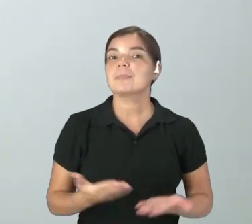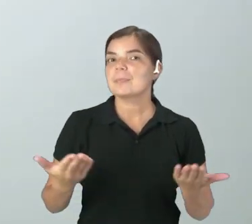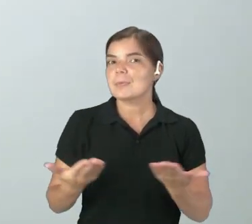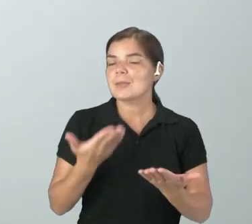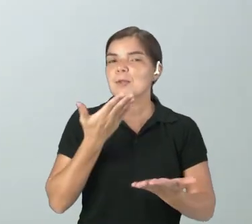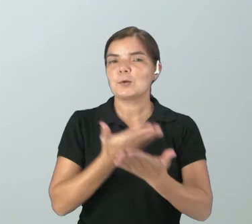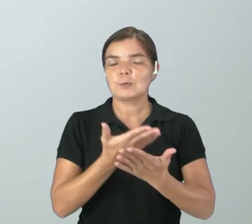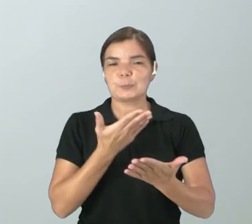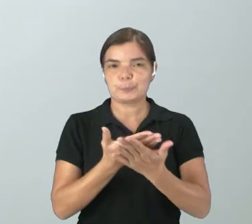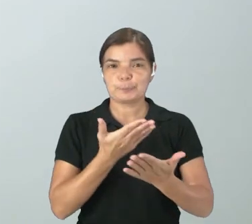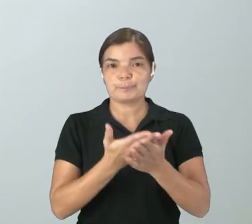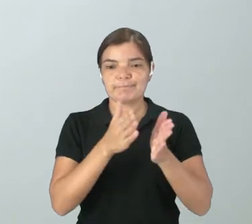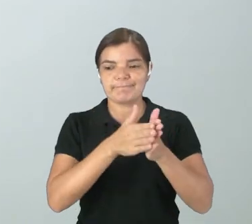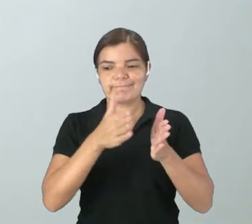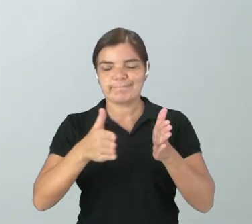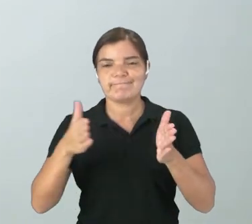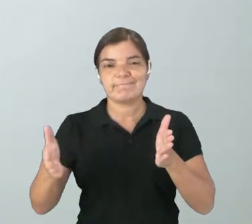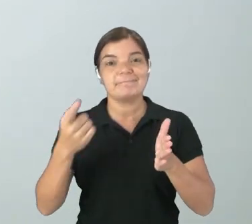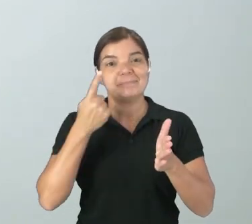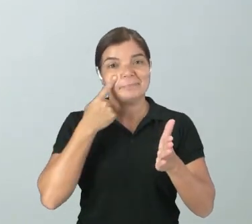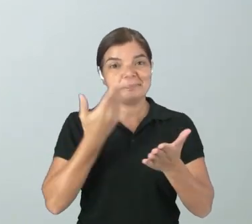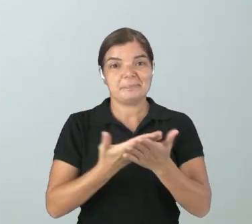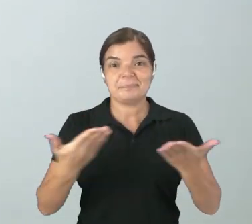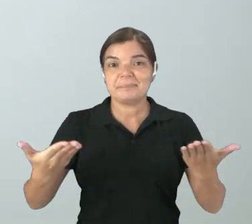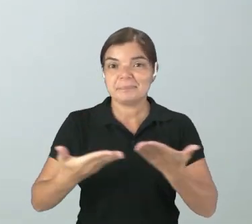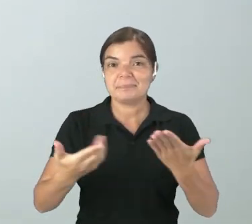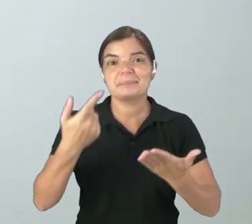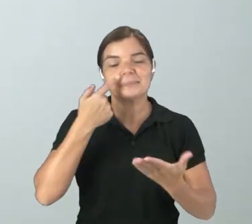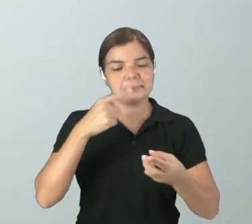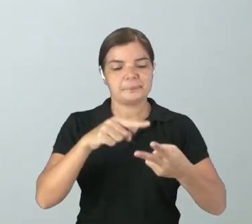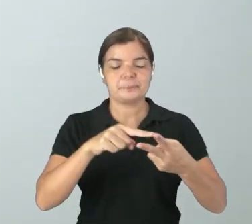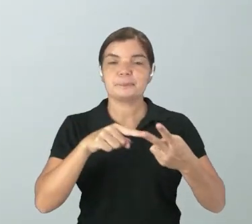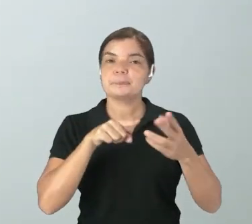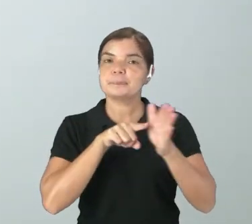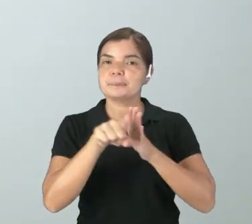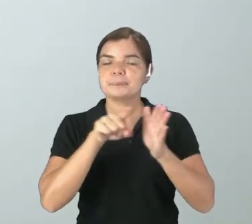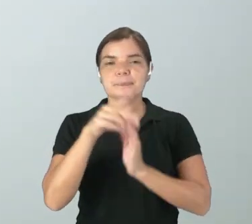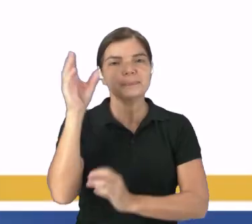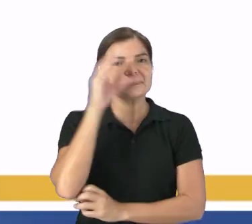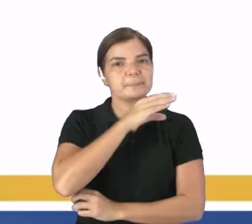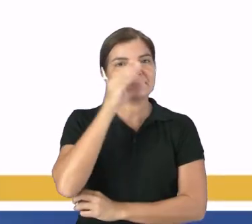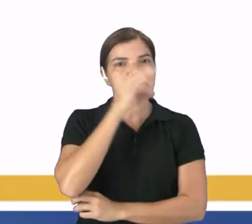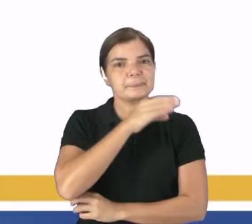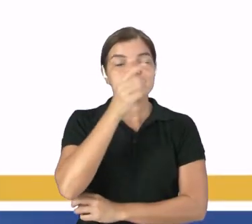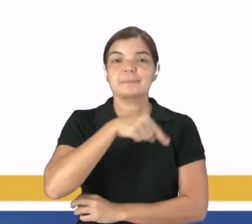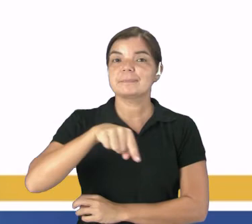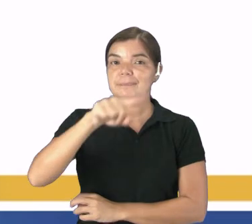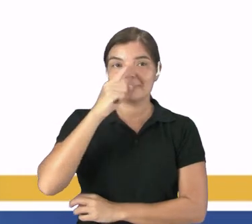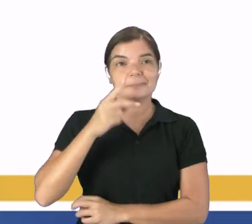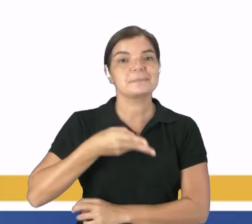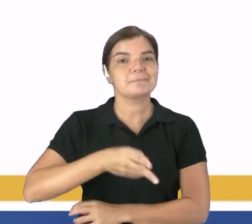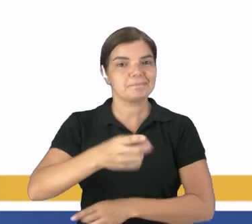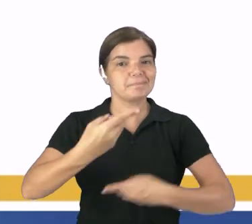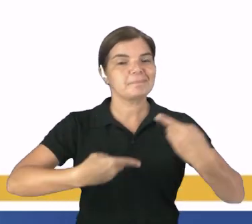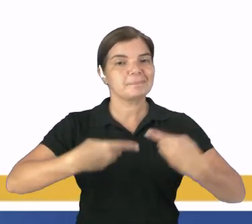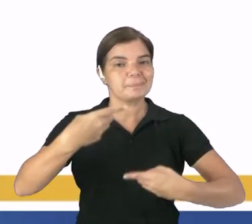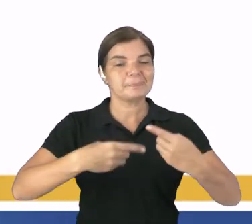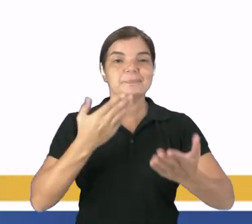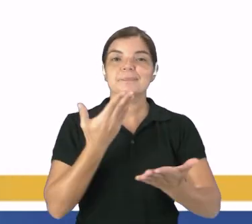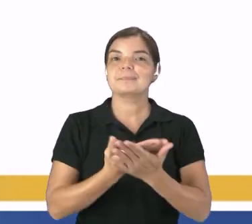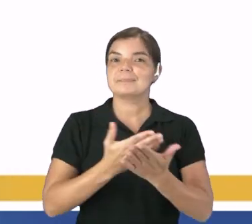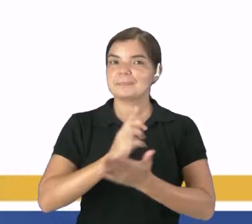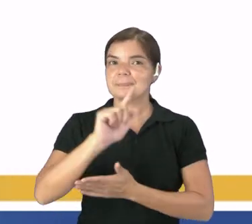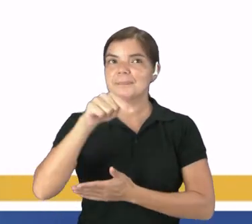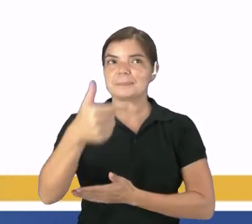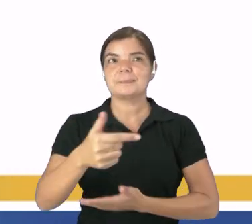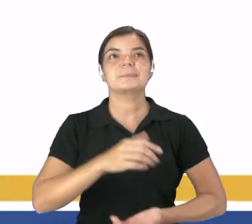E aí, estudando um pouquinho desse processo que a gente viu na aula de hoje, a gente vai fazer duas questõezinhas super rápidas, tá bom? E vamos continuar discutindo sobre isso